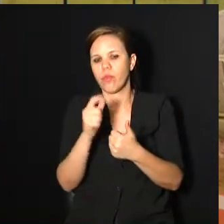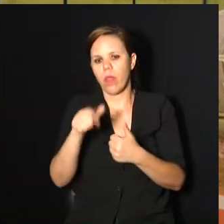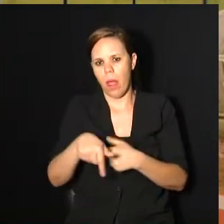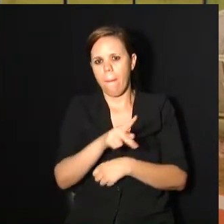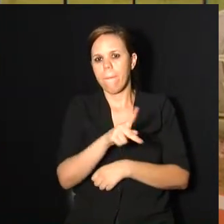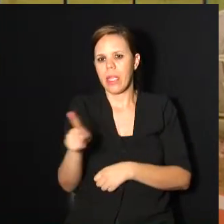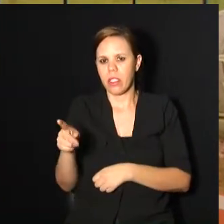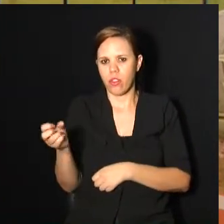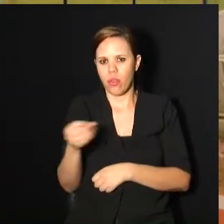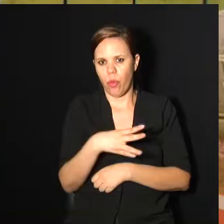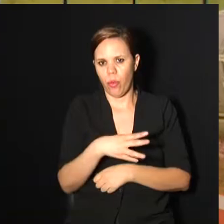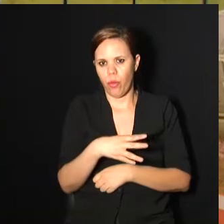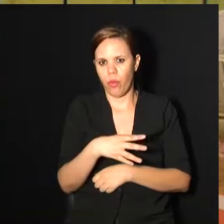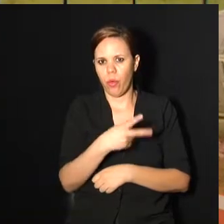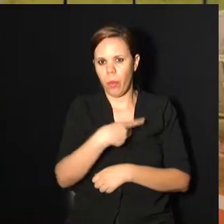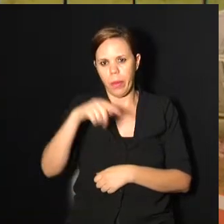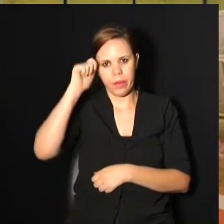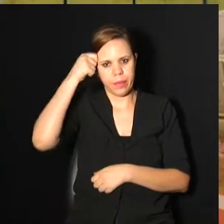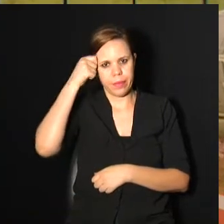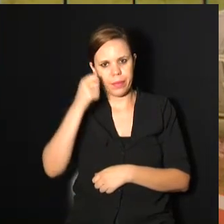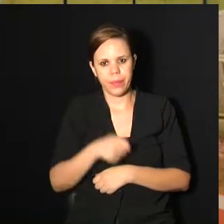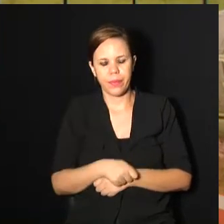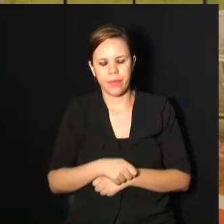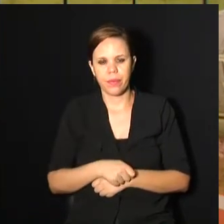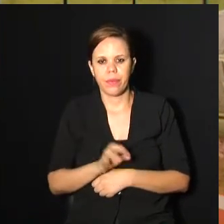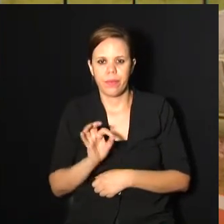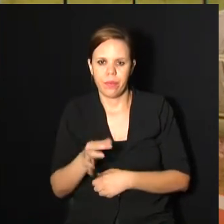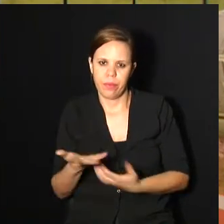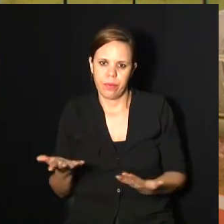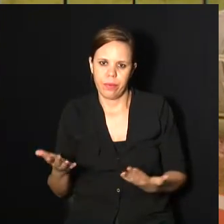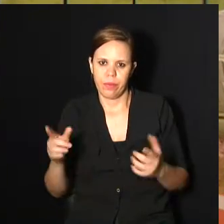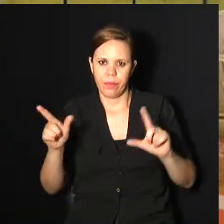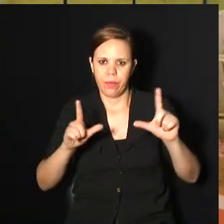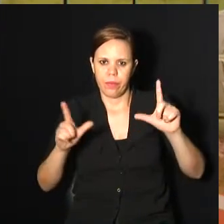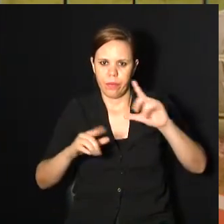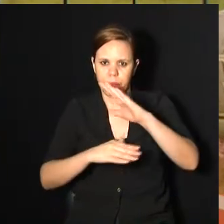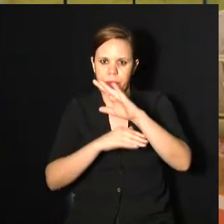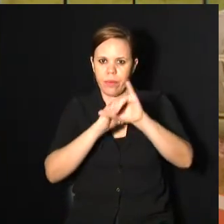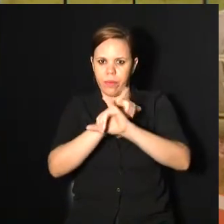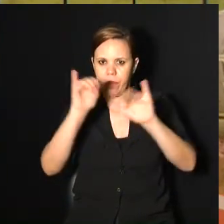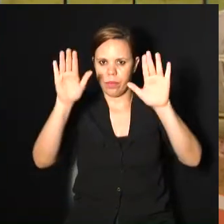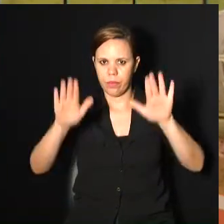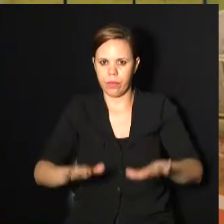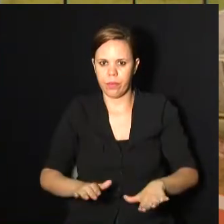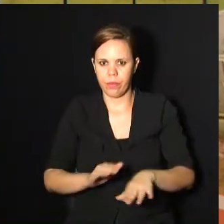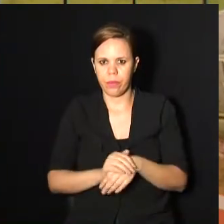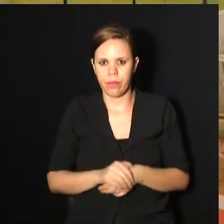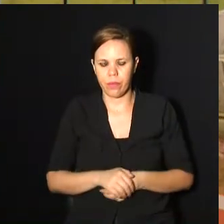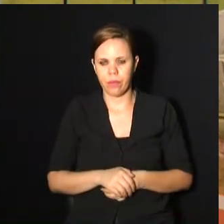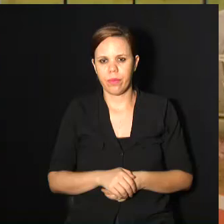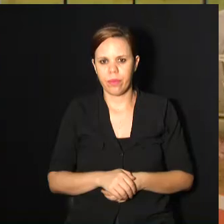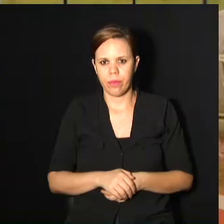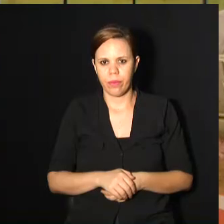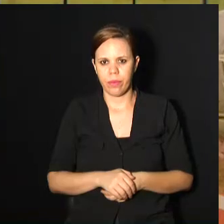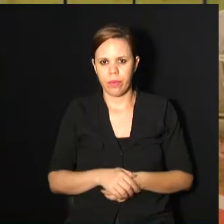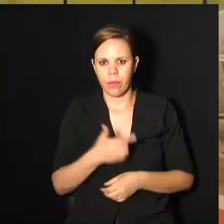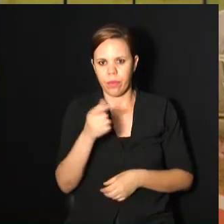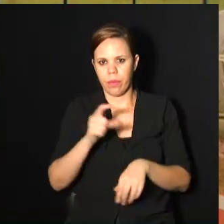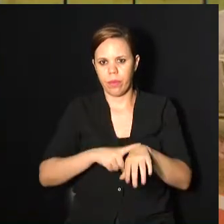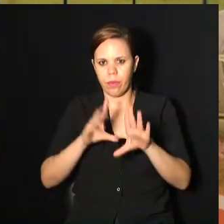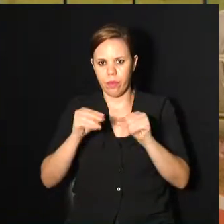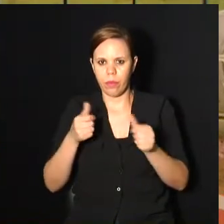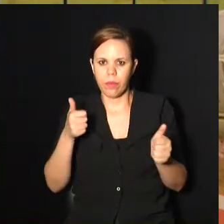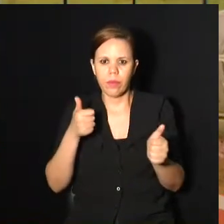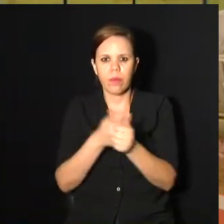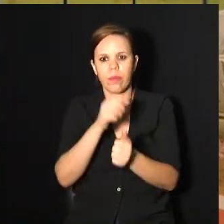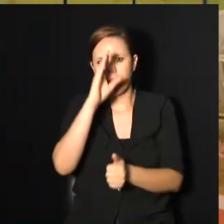é o novo presidente da Ponte Preta, tá certo? O Jornal Câmara Notícia fica por aqui. Às 10 horas da noite, você acompanha